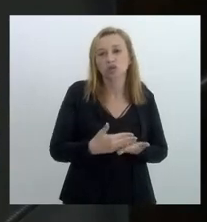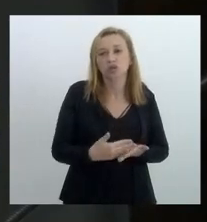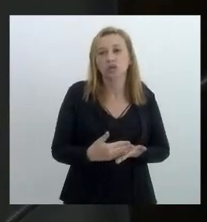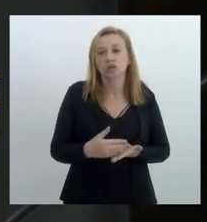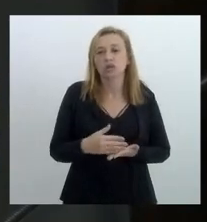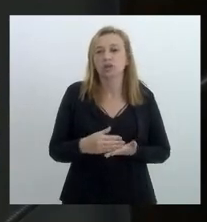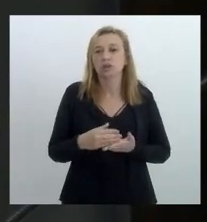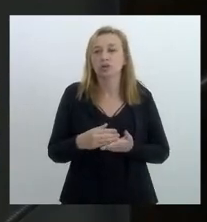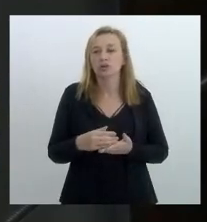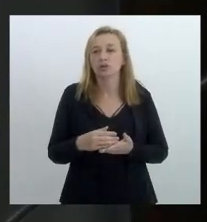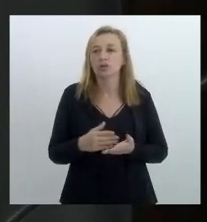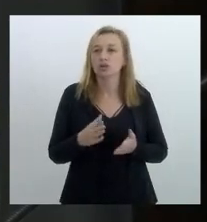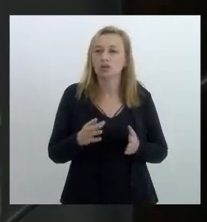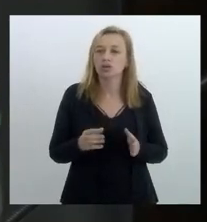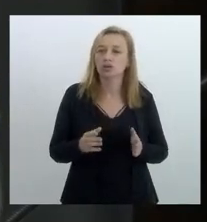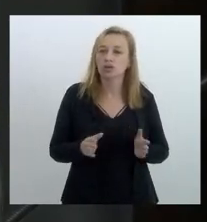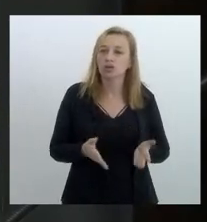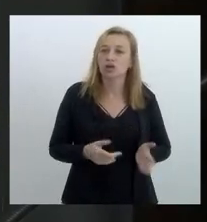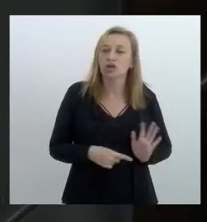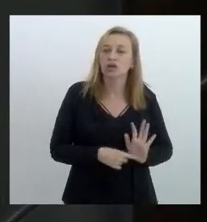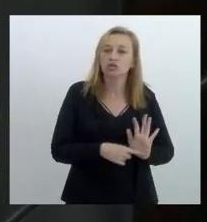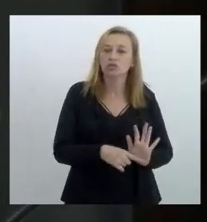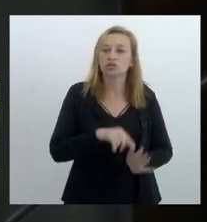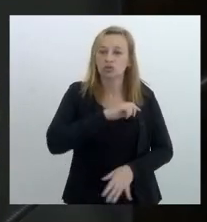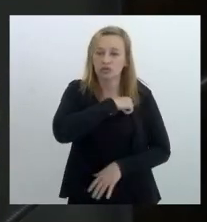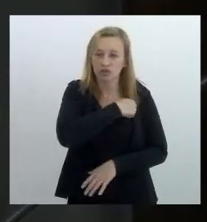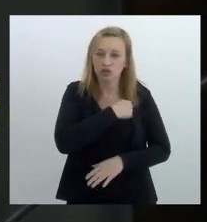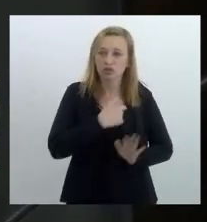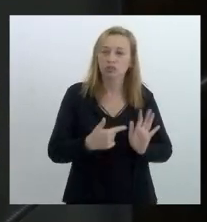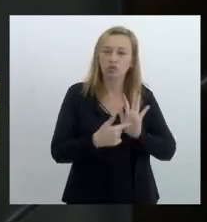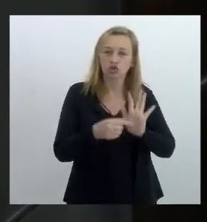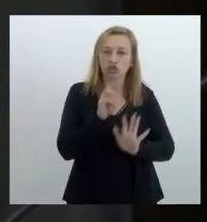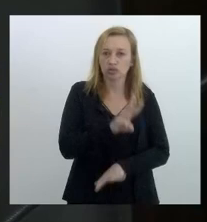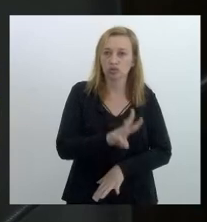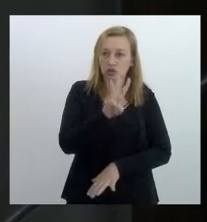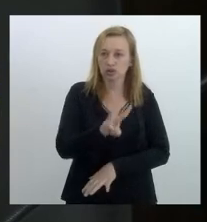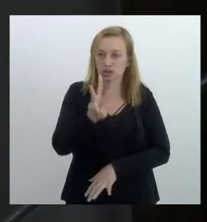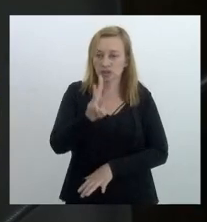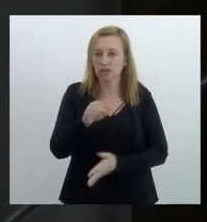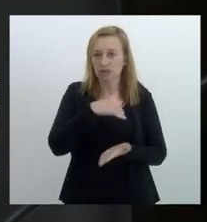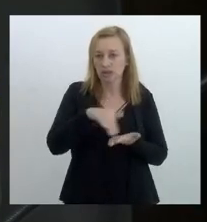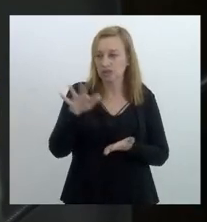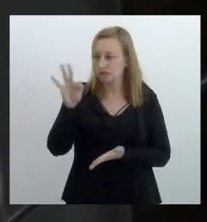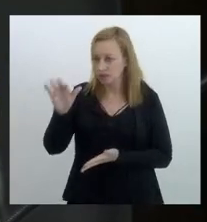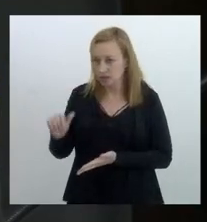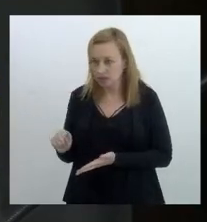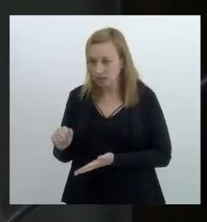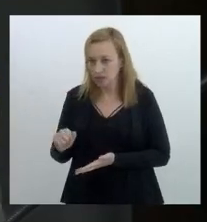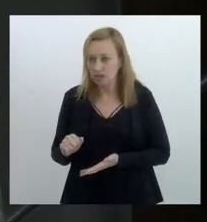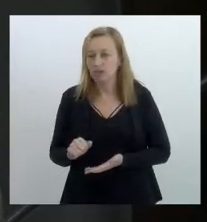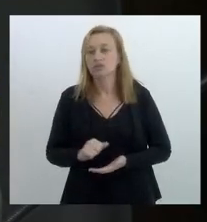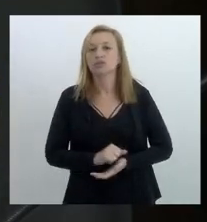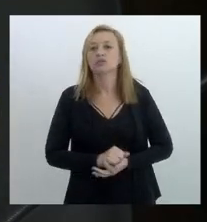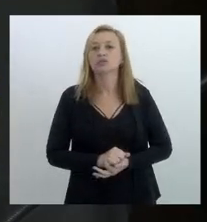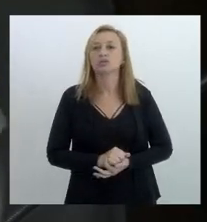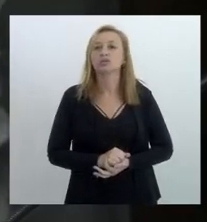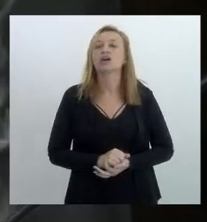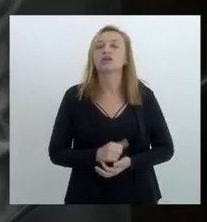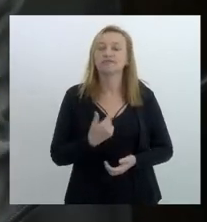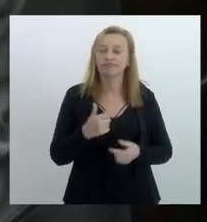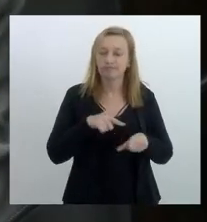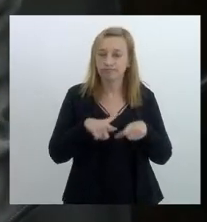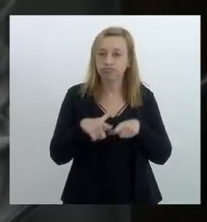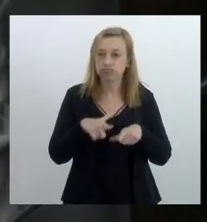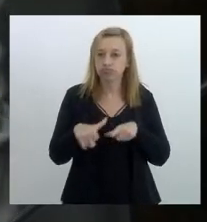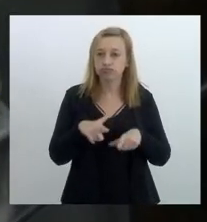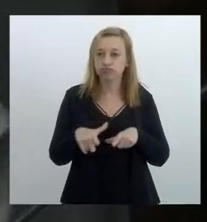ar os incentivos fiscais disponibilizados no site da Secretaria de Fazenda. Estamos, porque é muito trabalho,